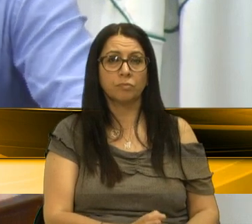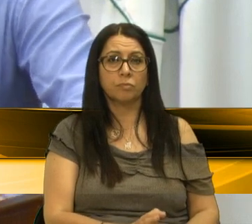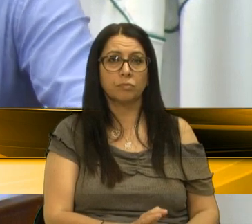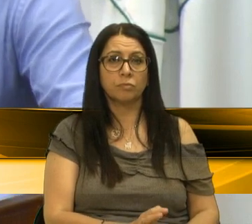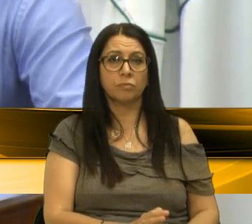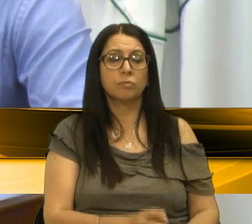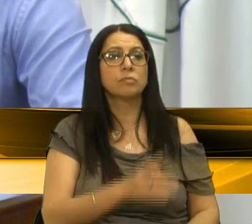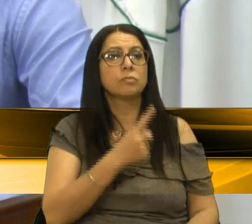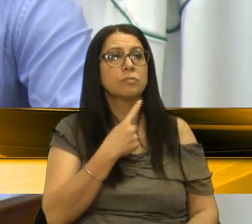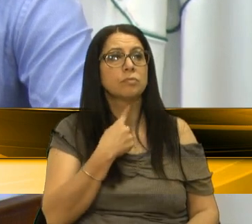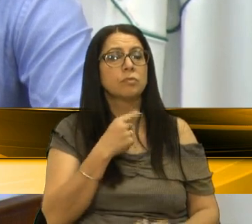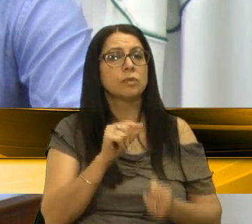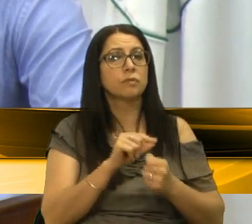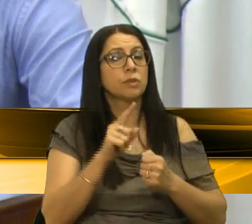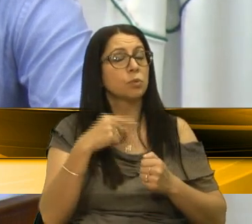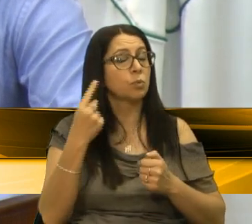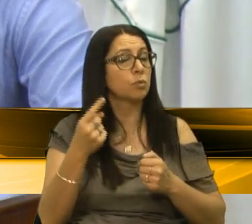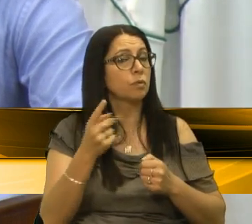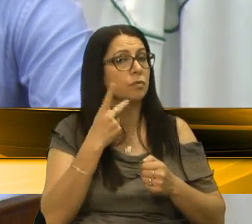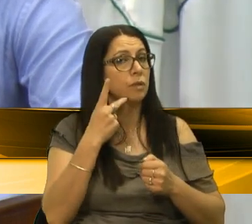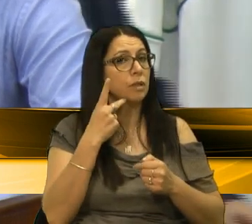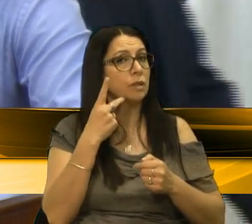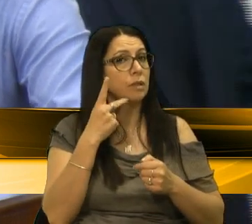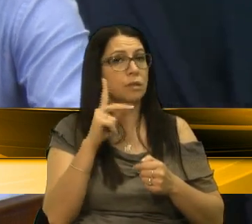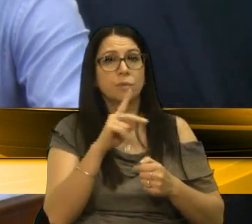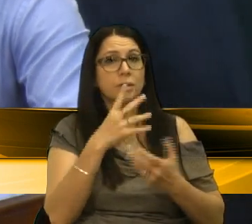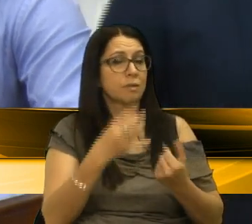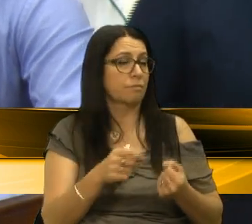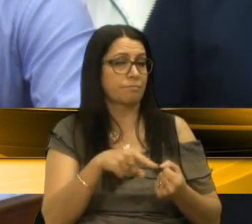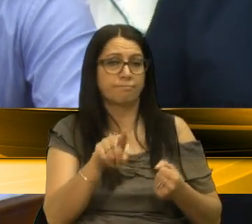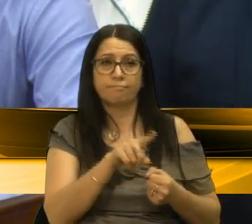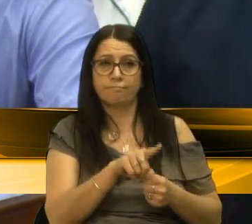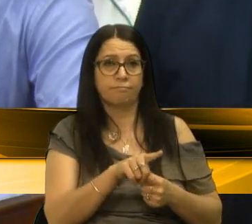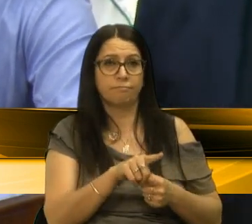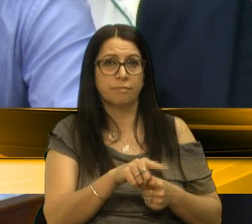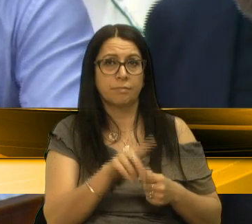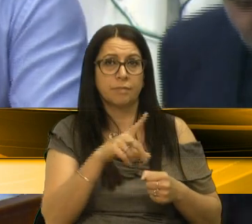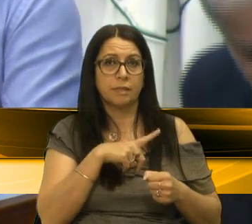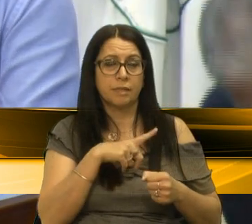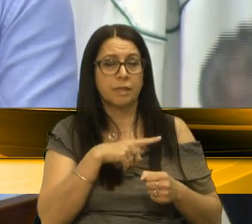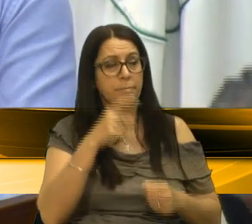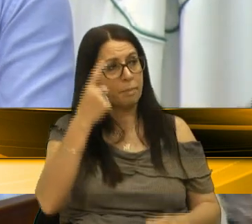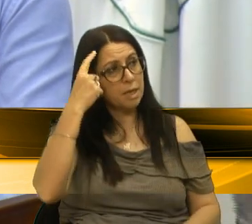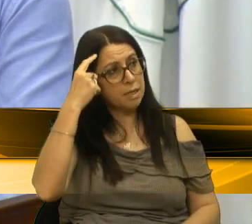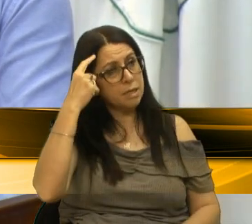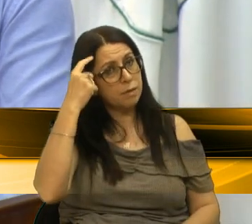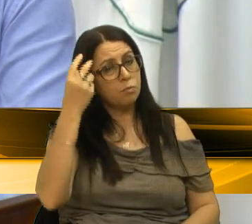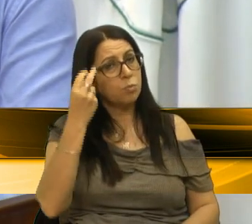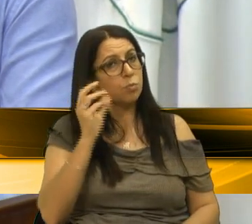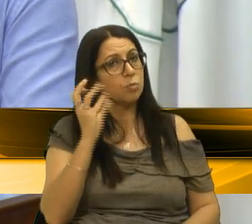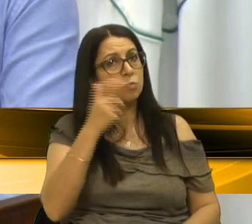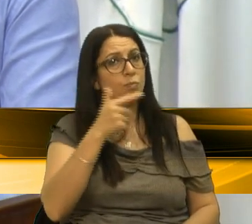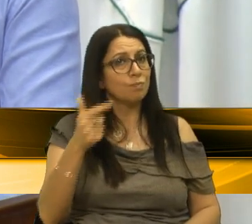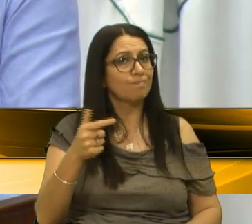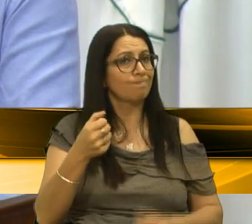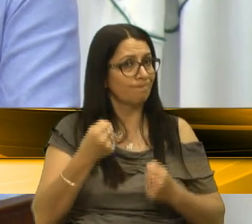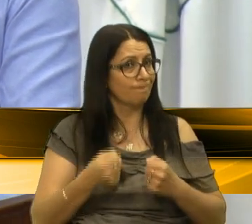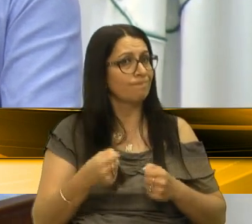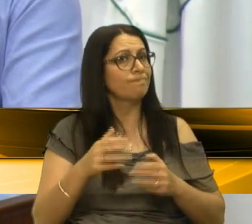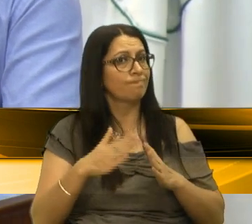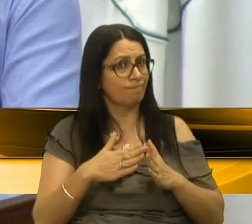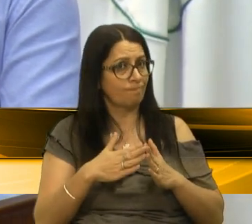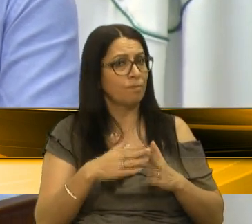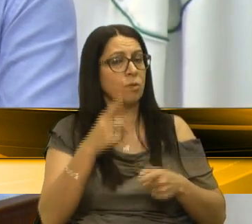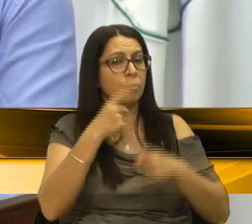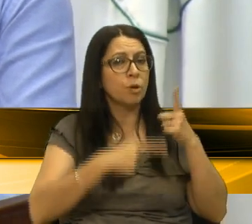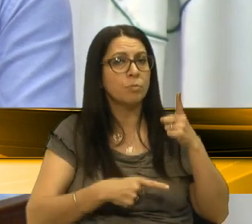Gostaria de fazer uma outra menção que é inadmissível e que tem pesado muito nas decisões desta casa. A